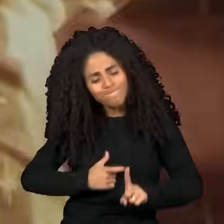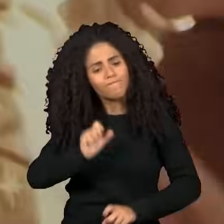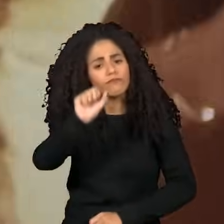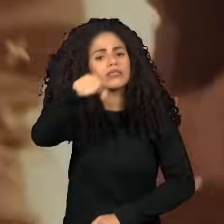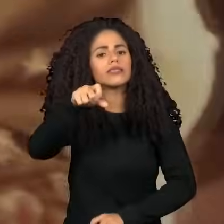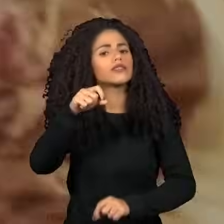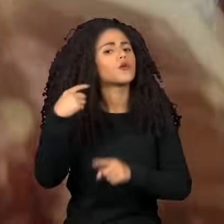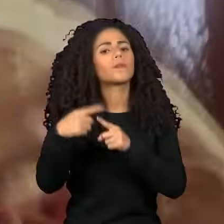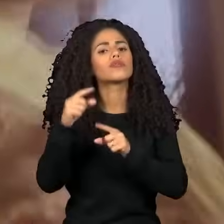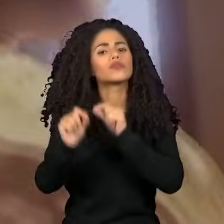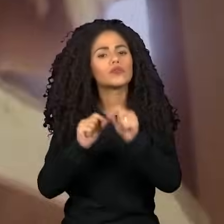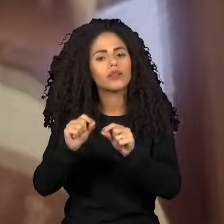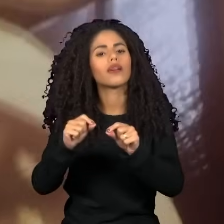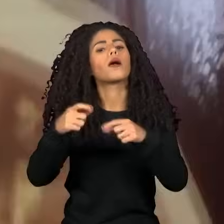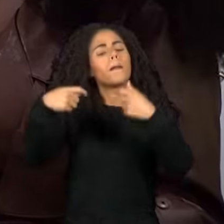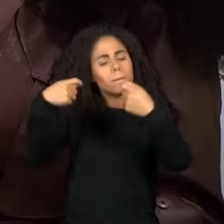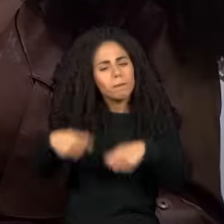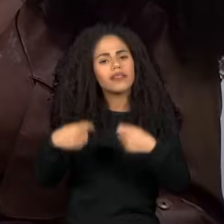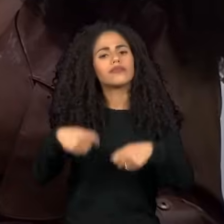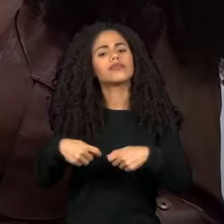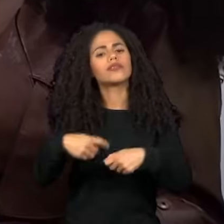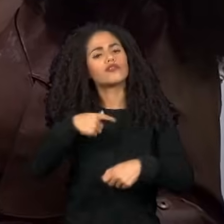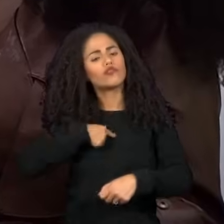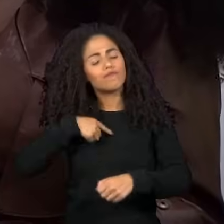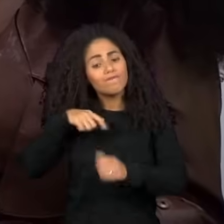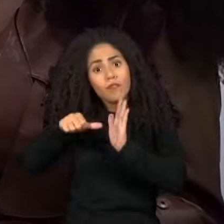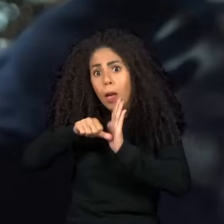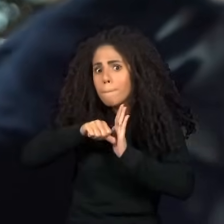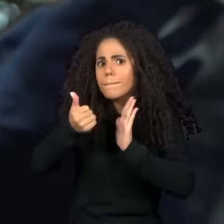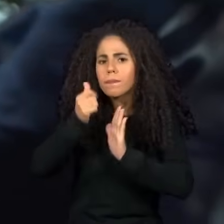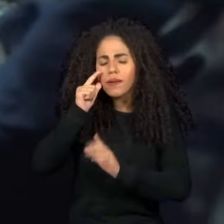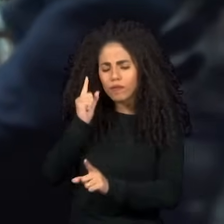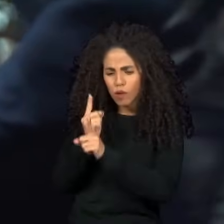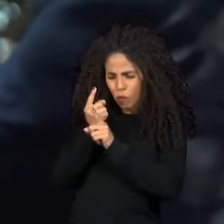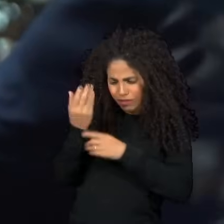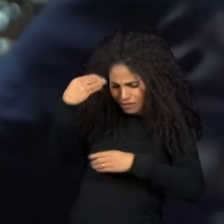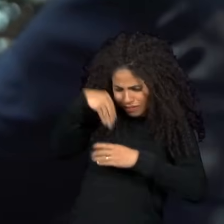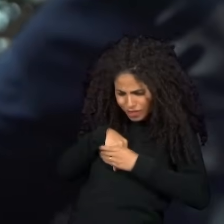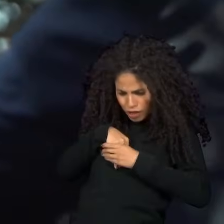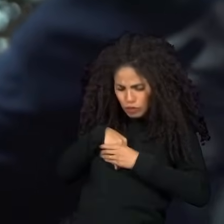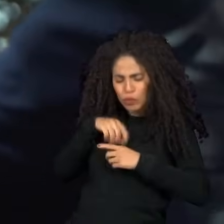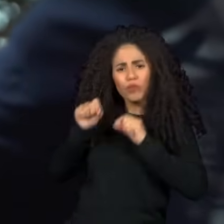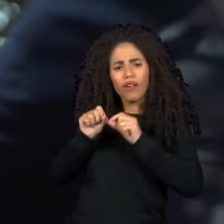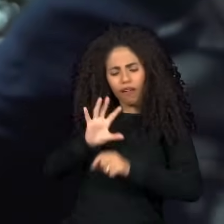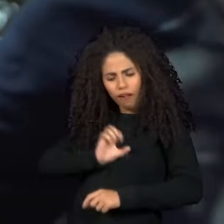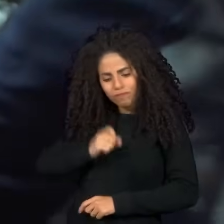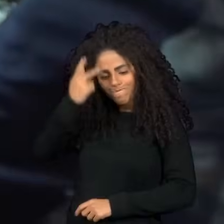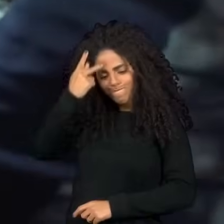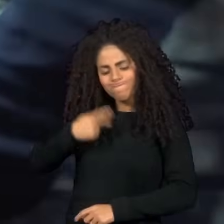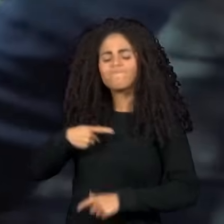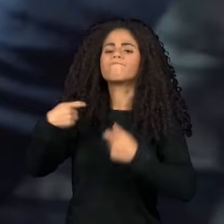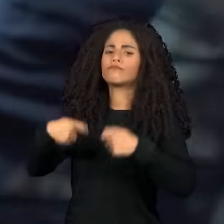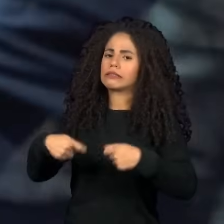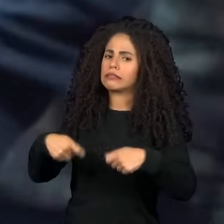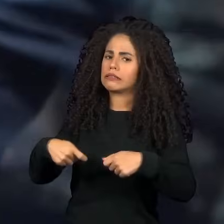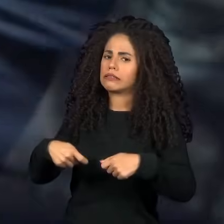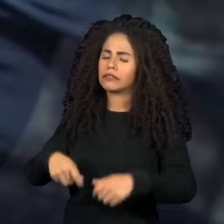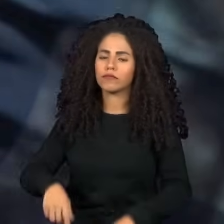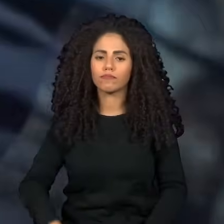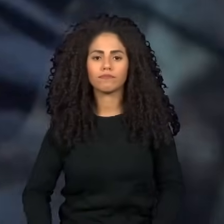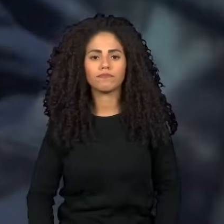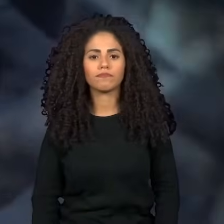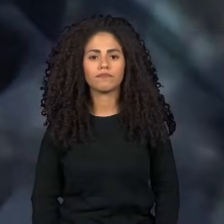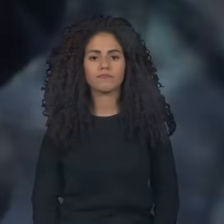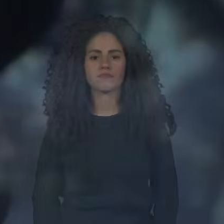tem um corpo, uma necessidade da gente encontrar esse amor. 100 pontos, 100 vírgula, 100